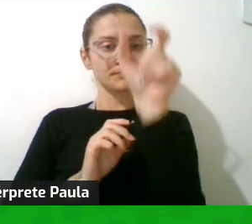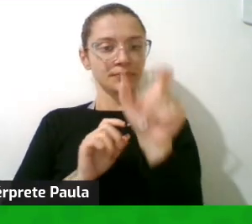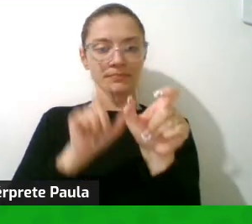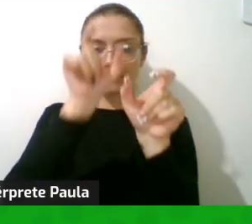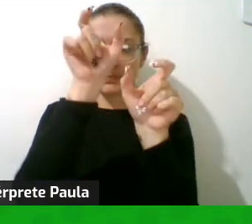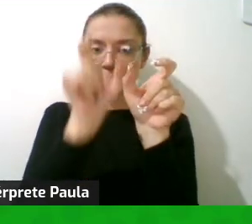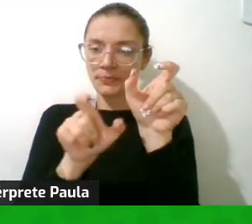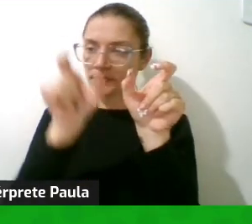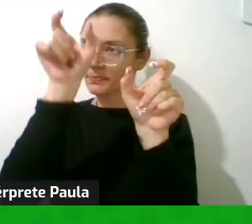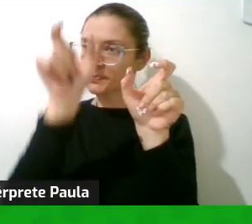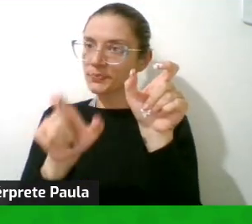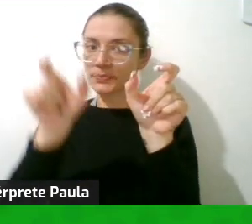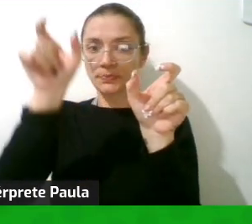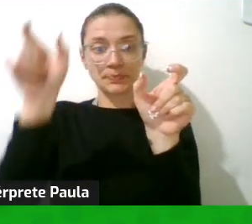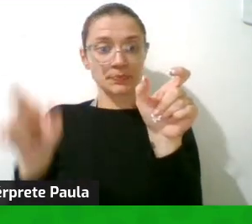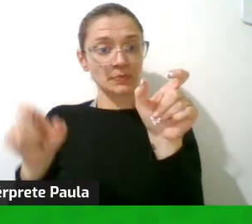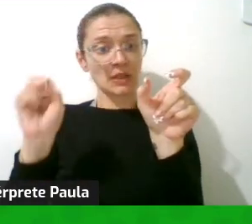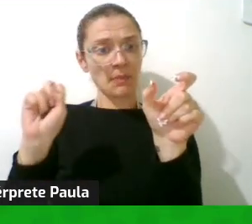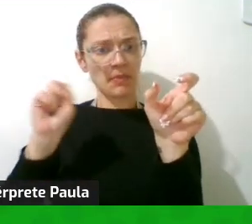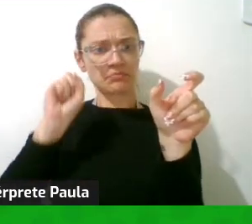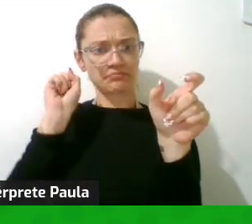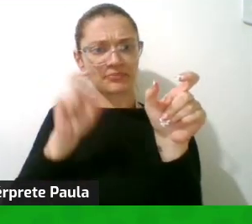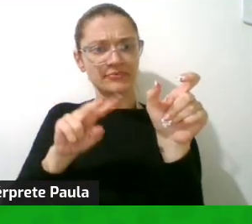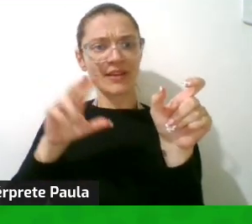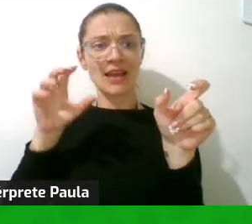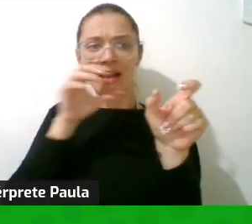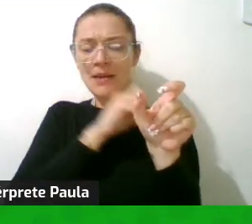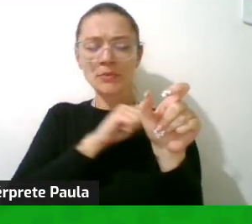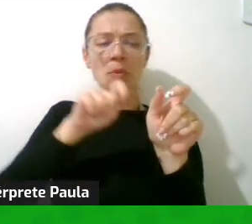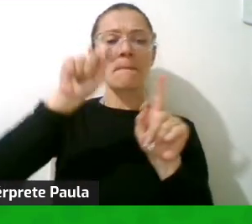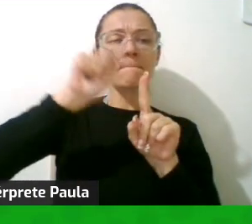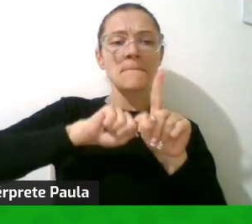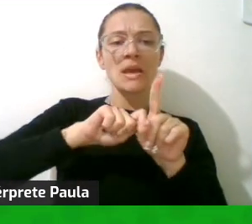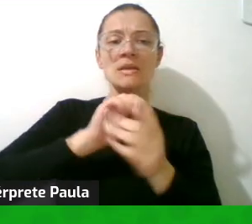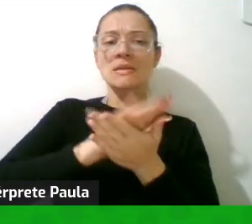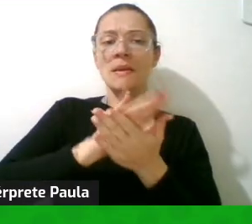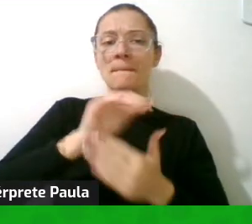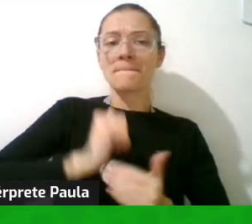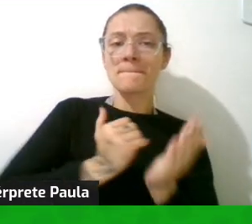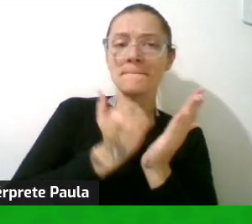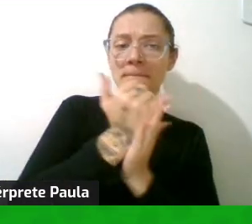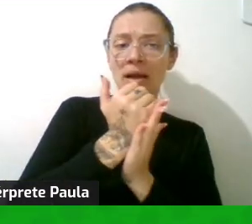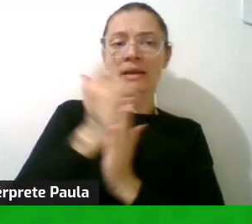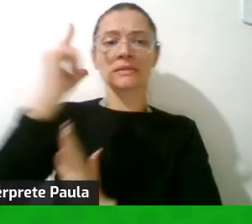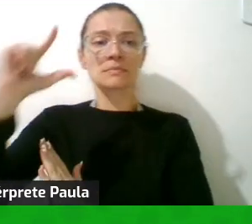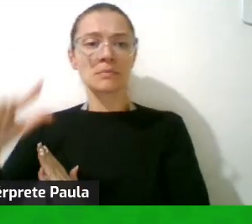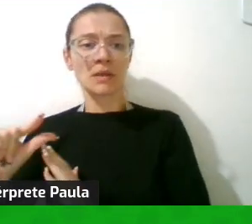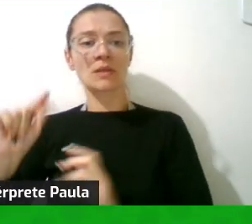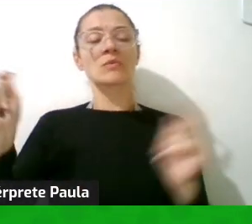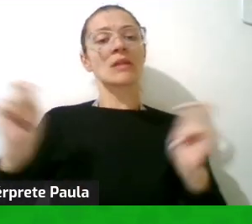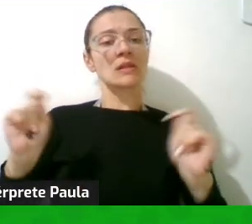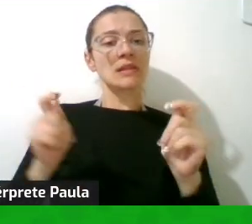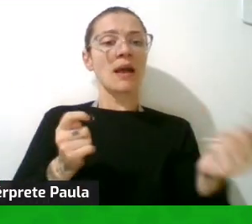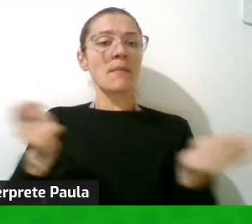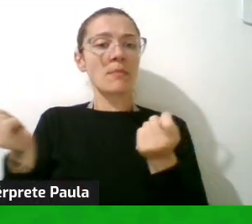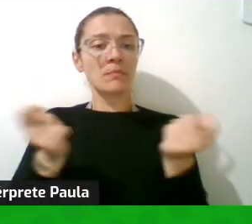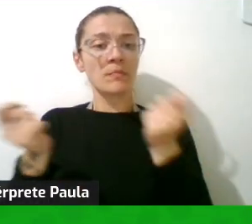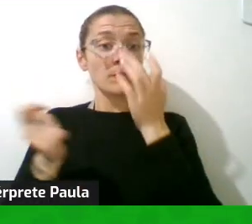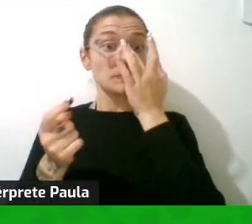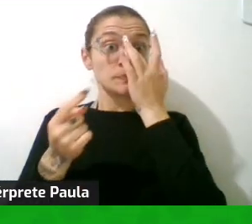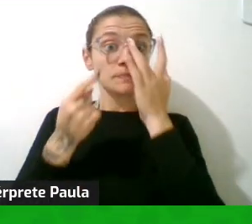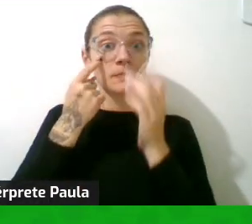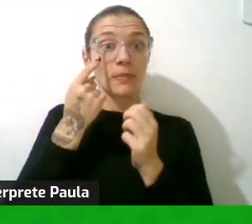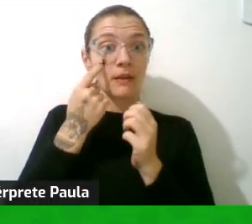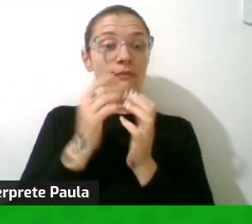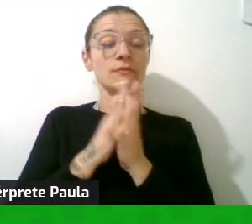ali, rapidamente, batendo o olho, um mês que você gastou mais, um mês que você gastou menos. Como que tá ele ali. Você pode fazer composta essa